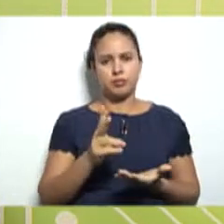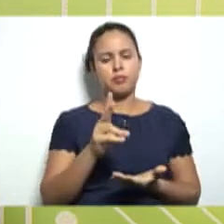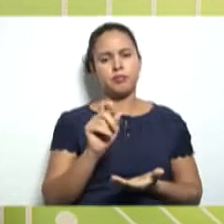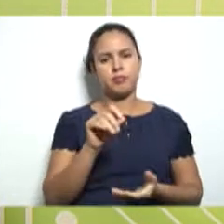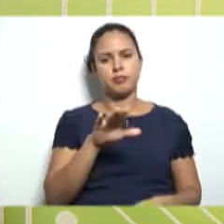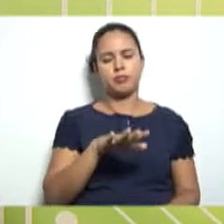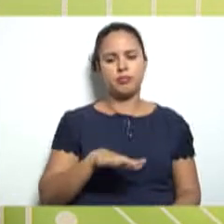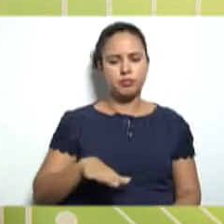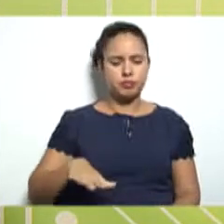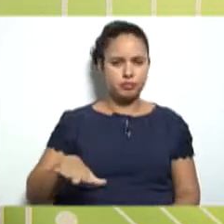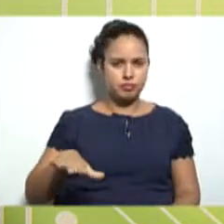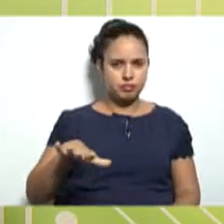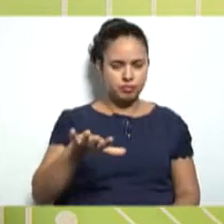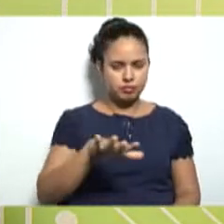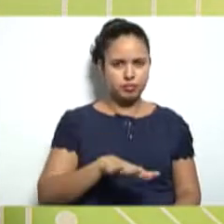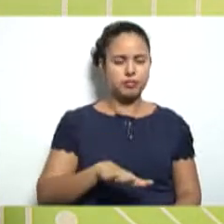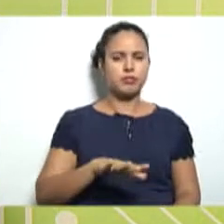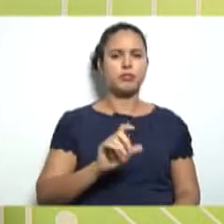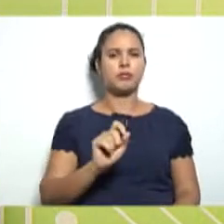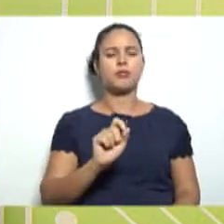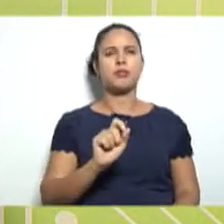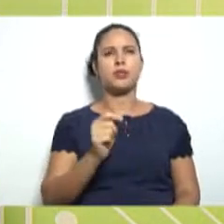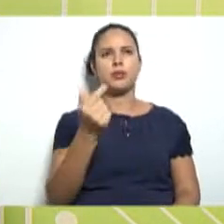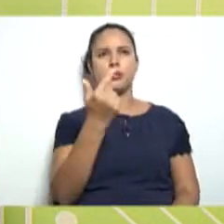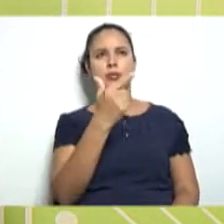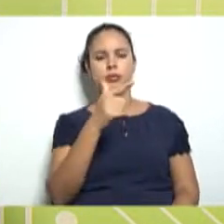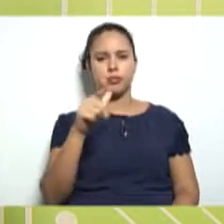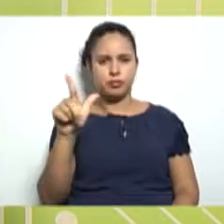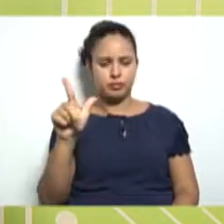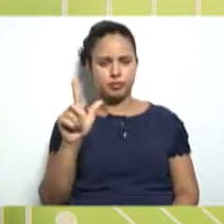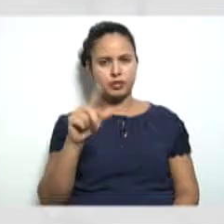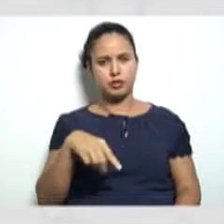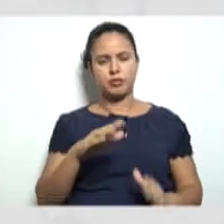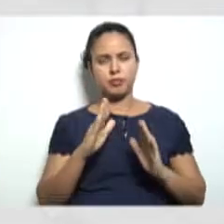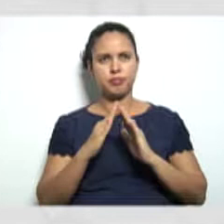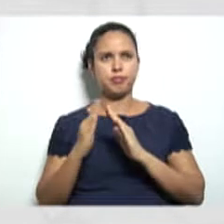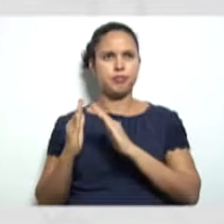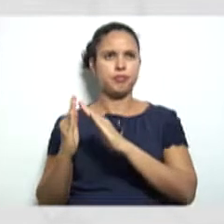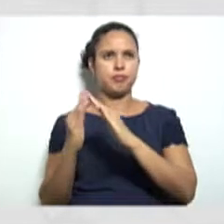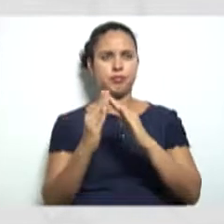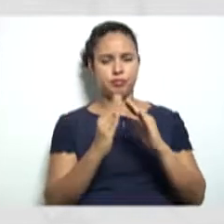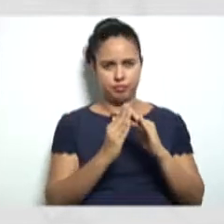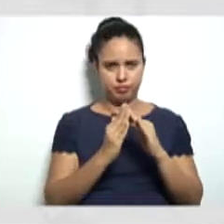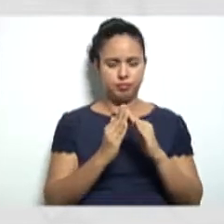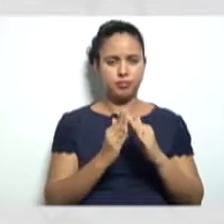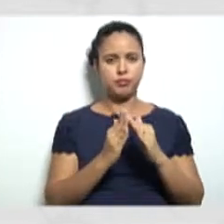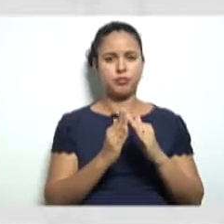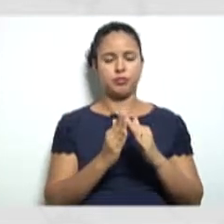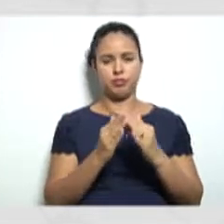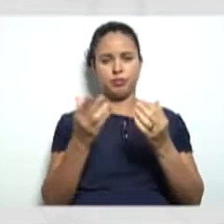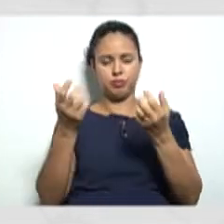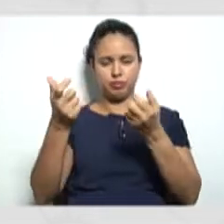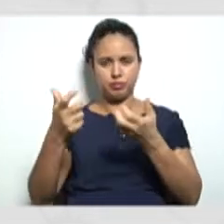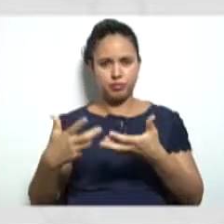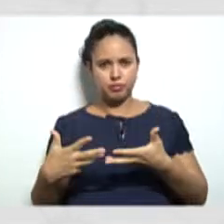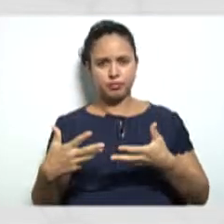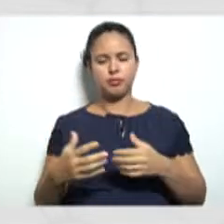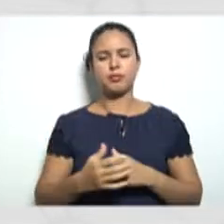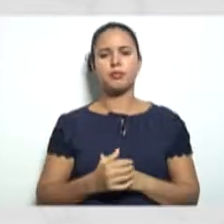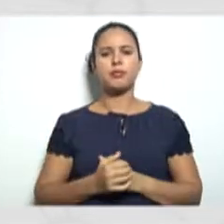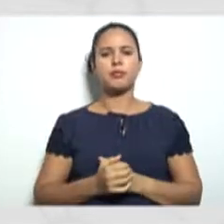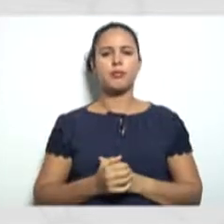pouquinho sobre esse ramo da infraestrutura. Agora nós vamos falar sobre o ramo habitacional. O ramo habitacional, ele